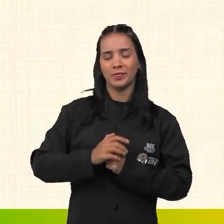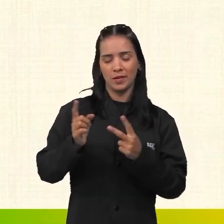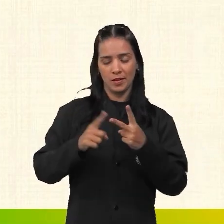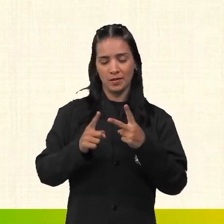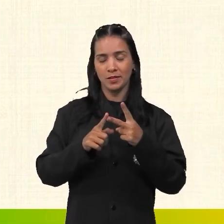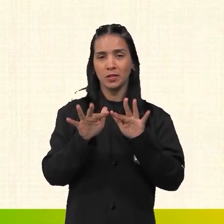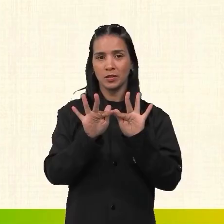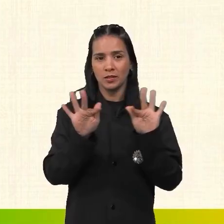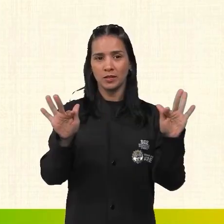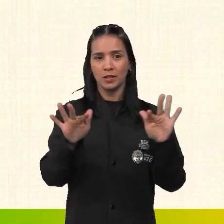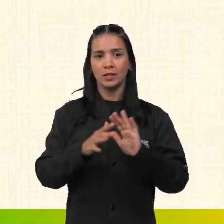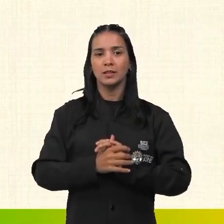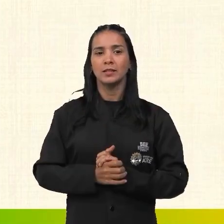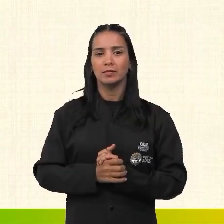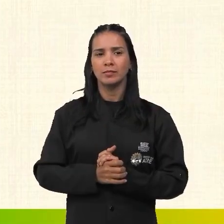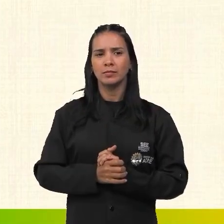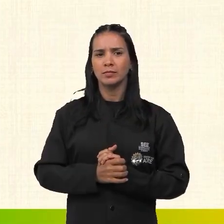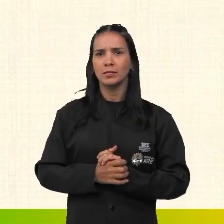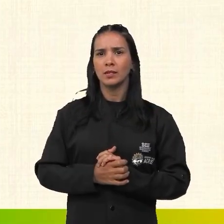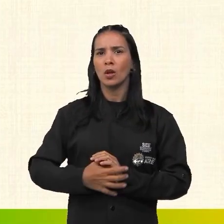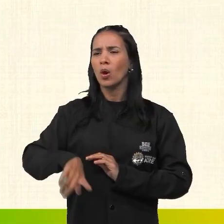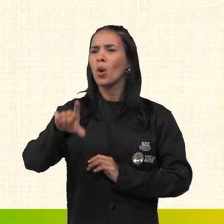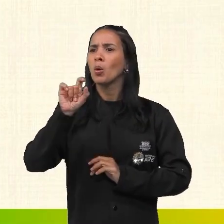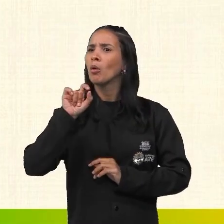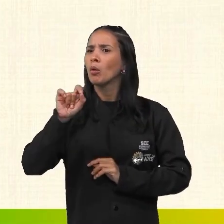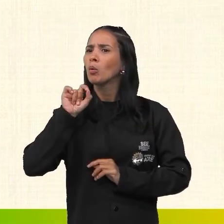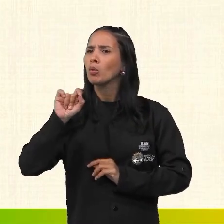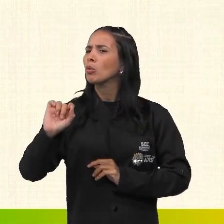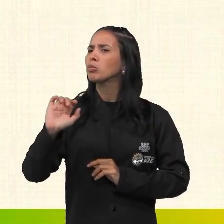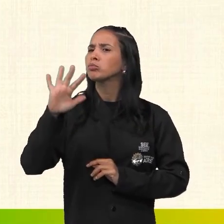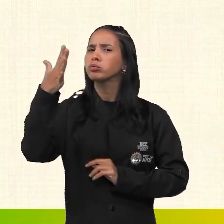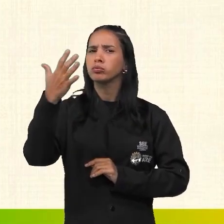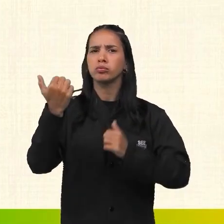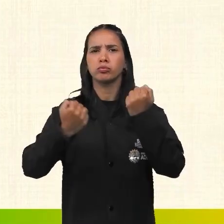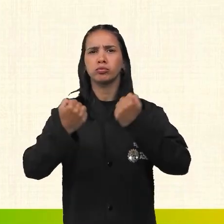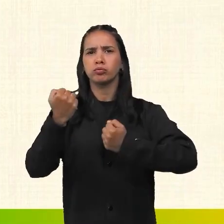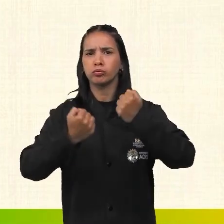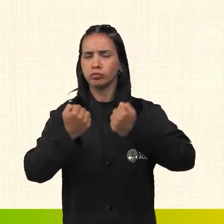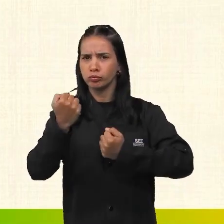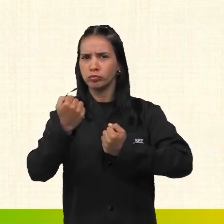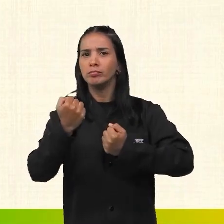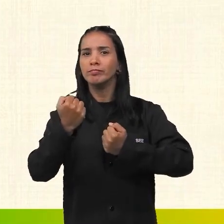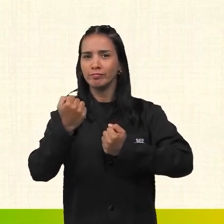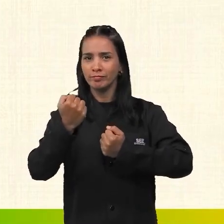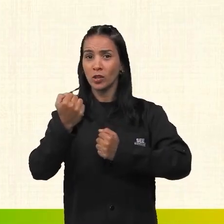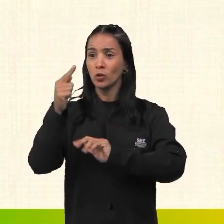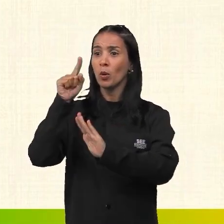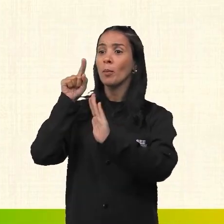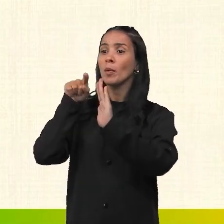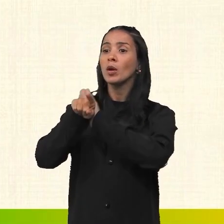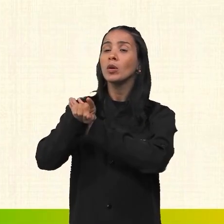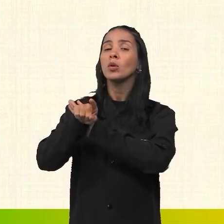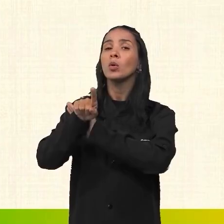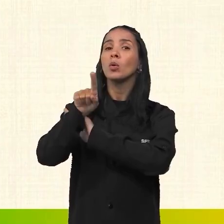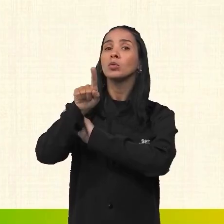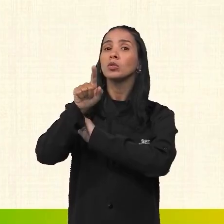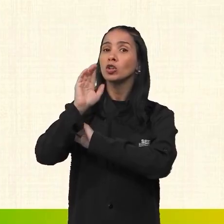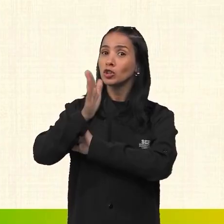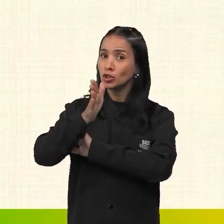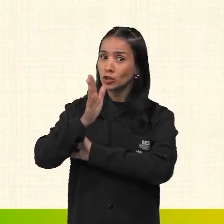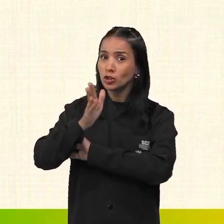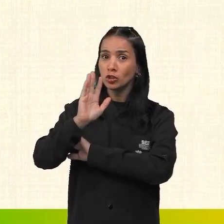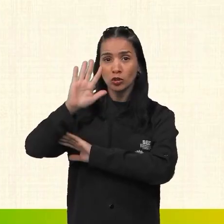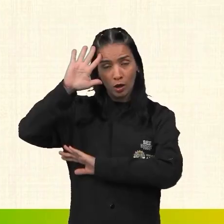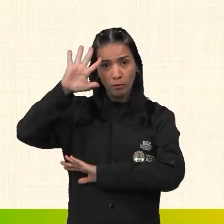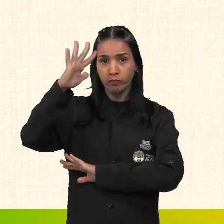temos what happened to the car? O que aconteceu com o carro? Eu estou perguntando sobre uma ação, né? Algo que